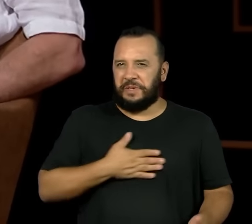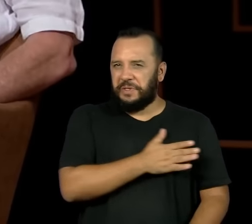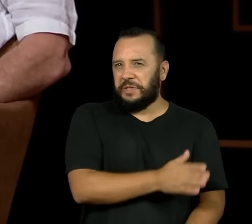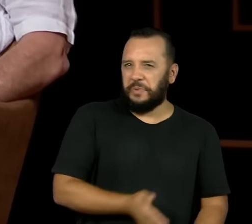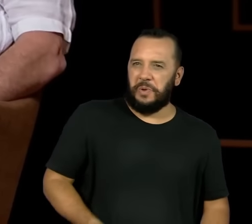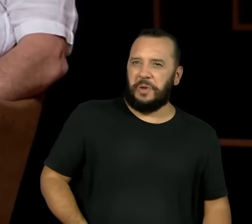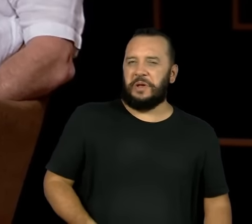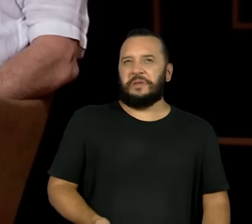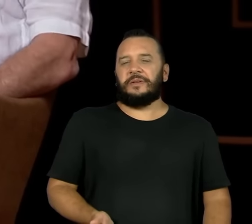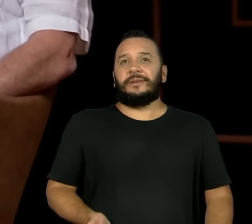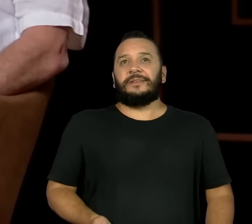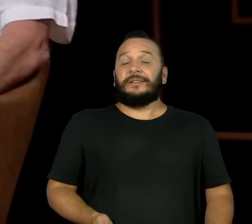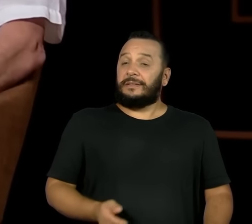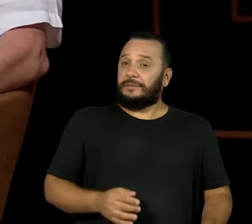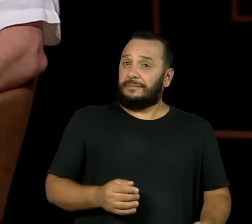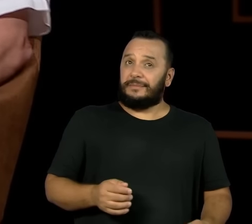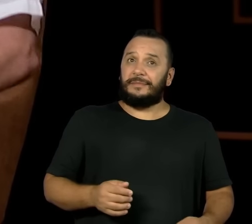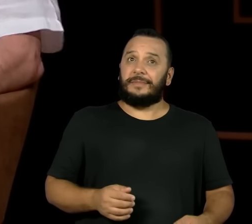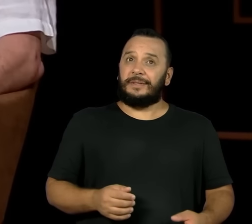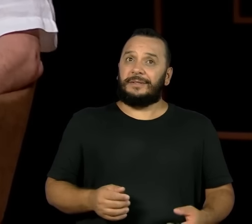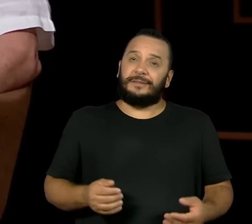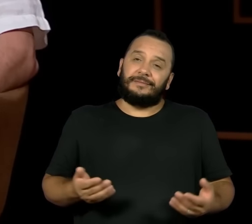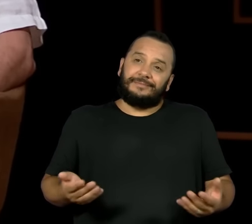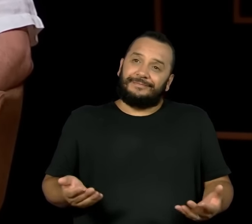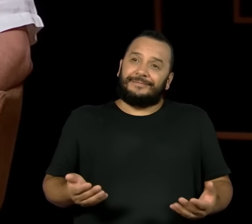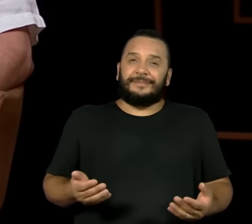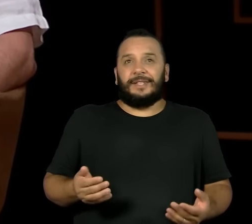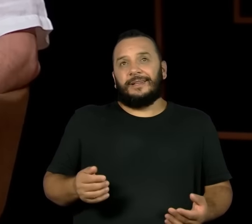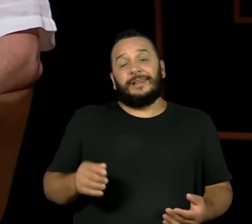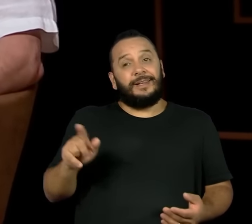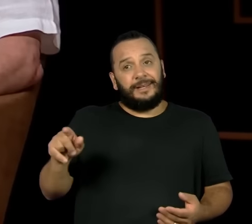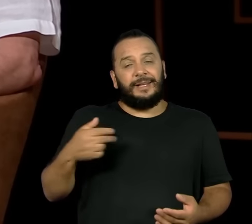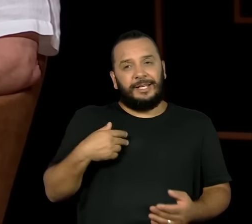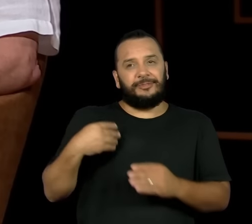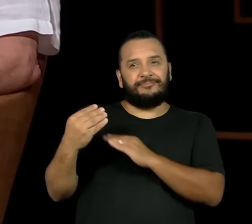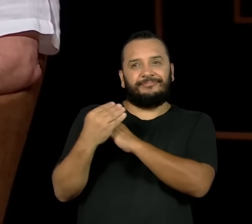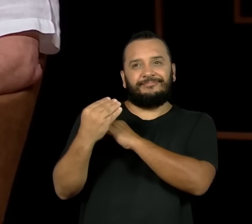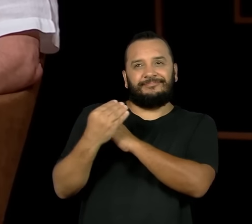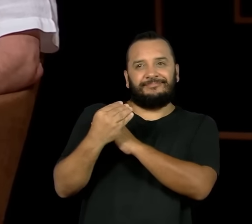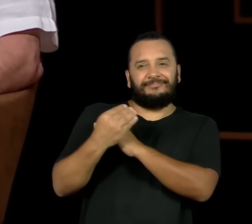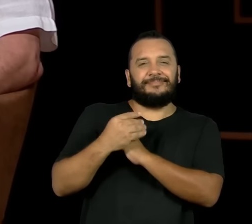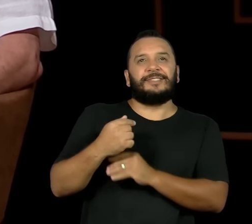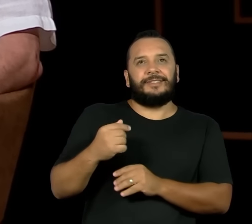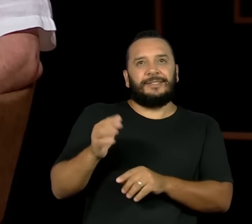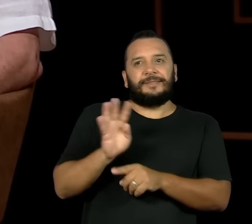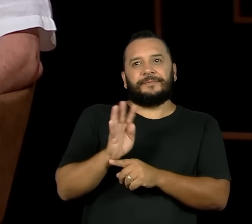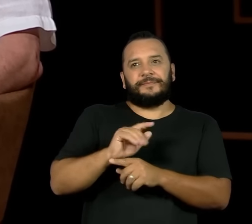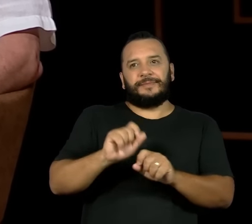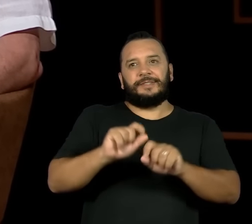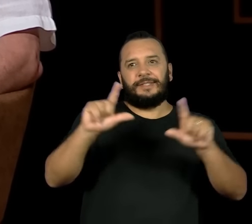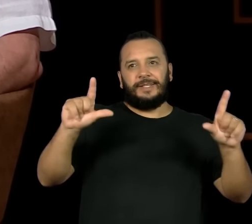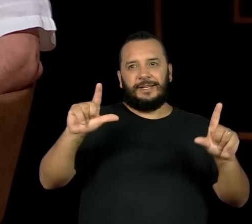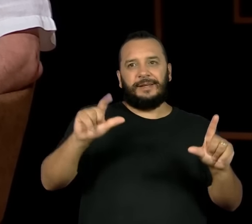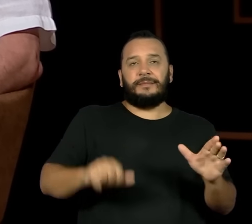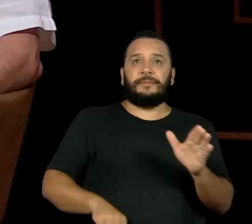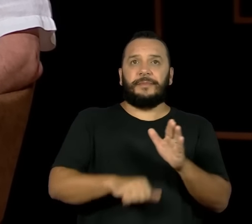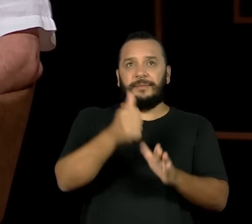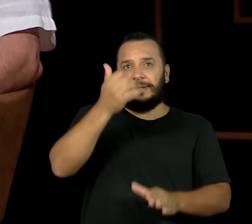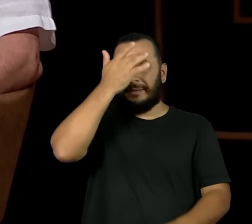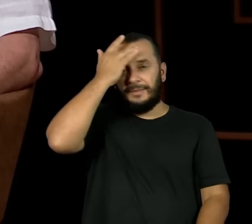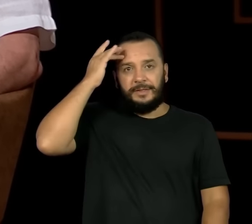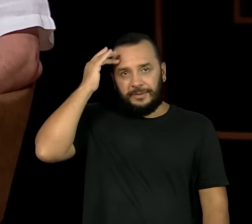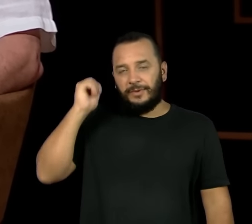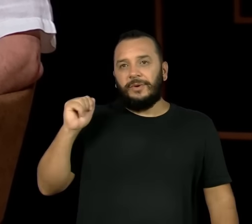É mas ele foi meu padrinho no cinema assim né Foi a primeira pessoa que me